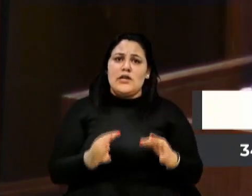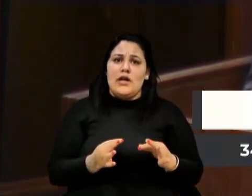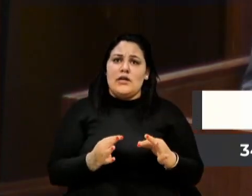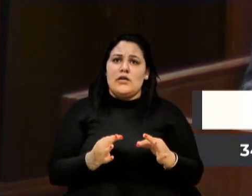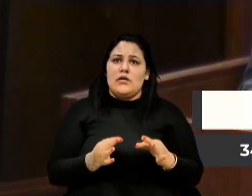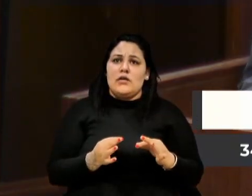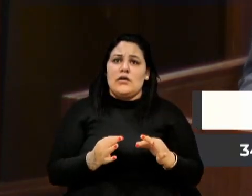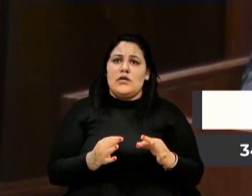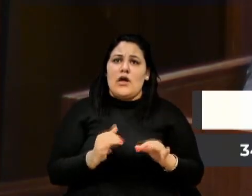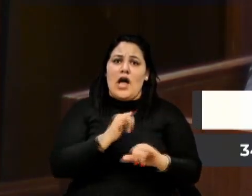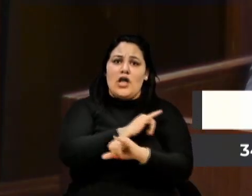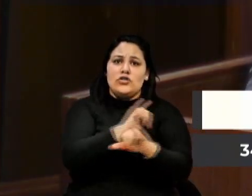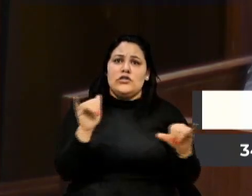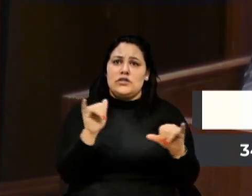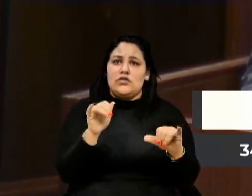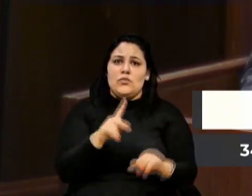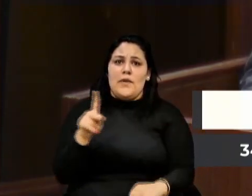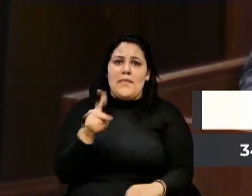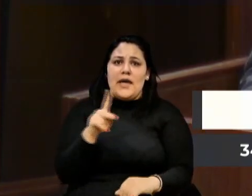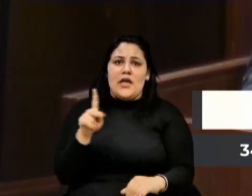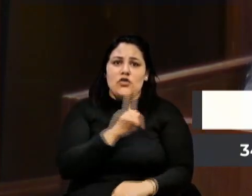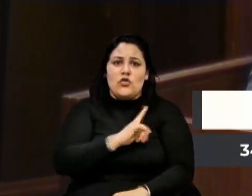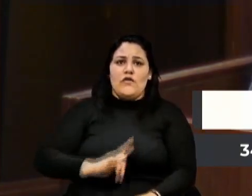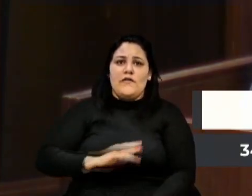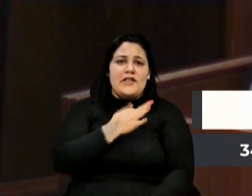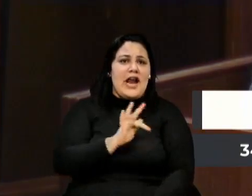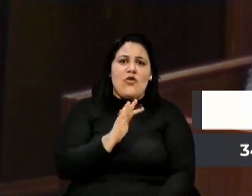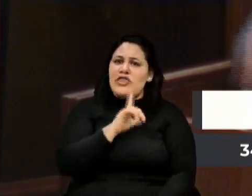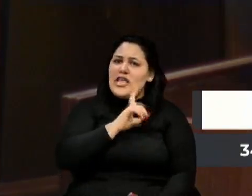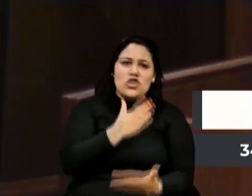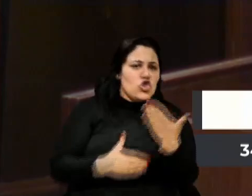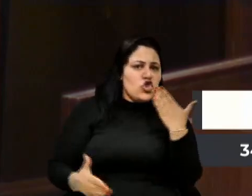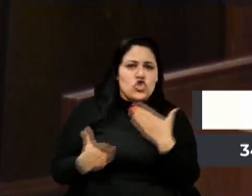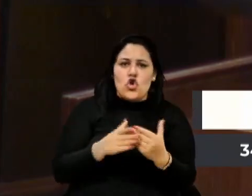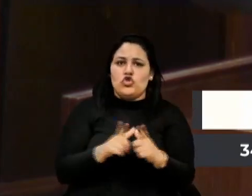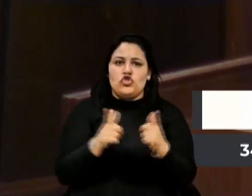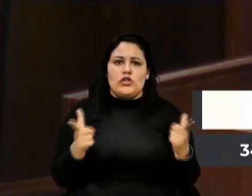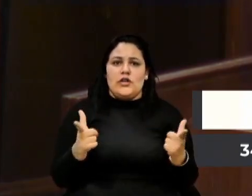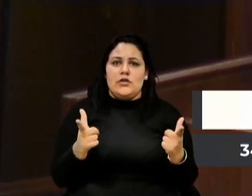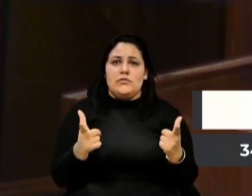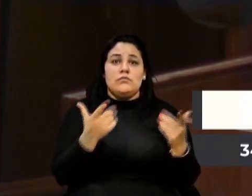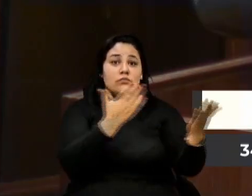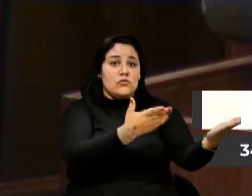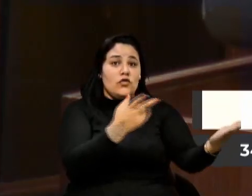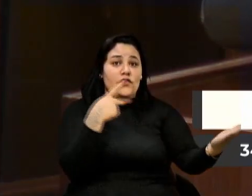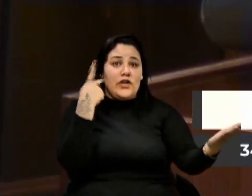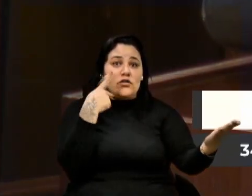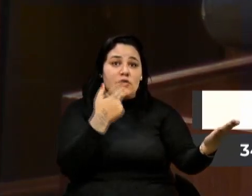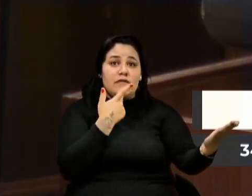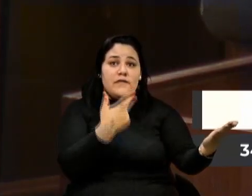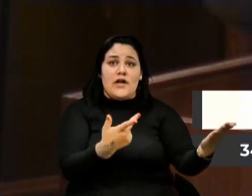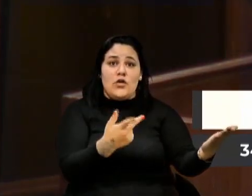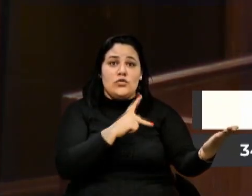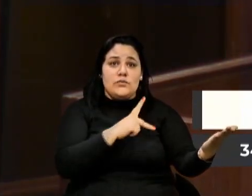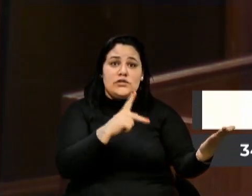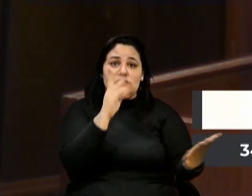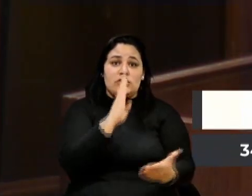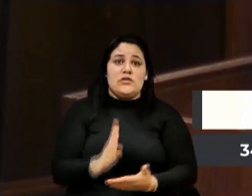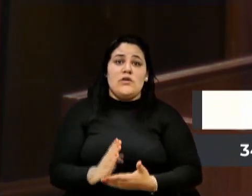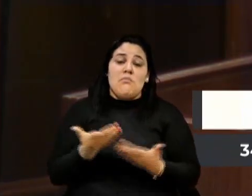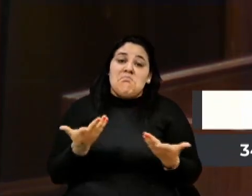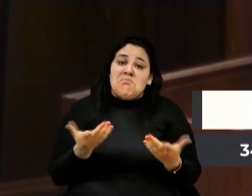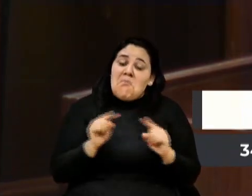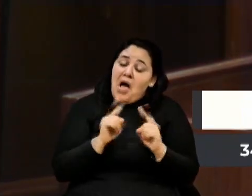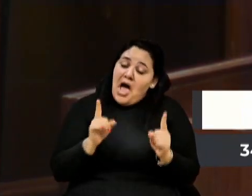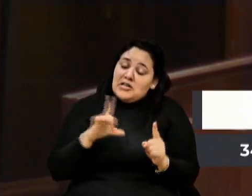do PP no governo federal está em todos os jornais hoje, o vereador trouxe a versão aqui do presidente nacional, mas tem